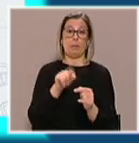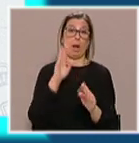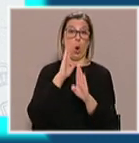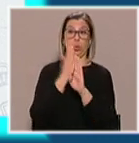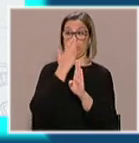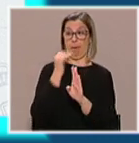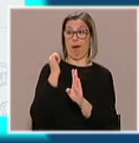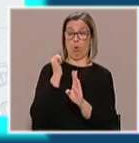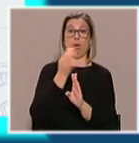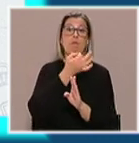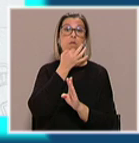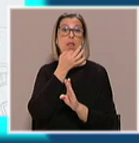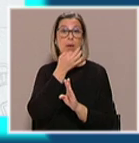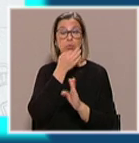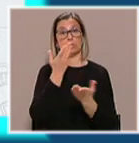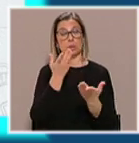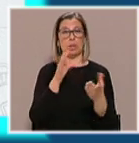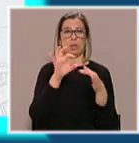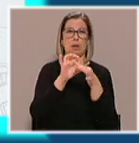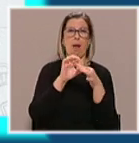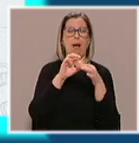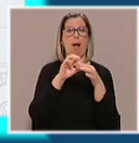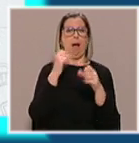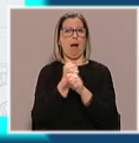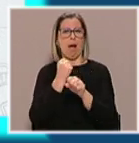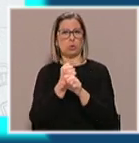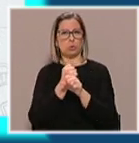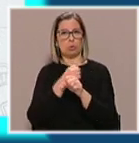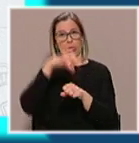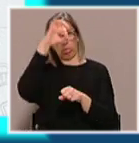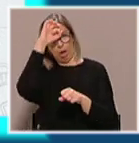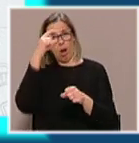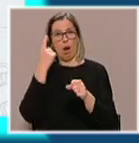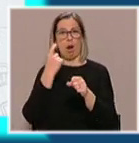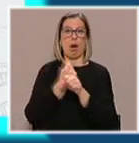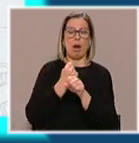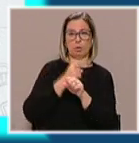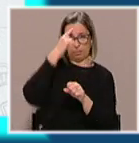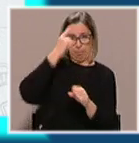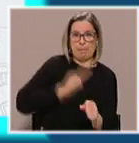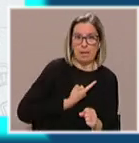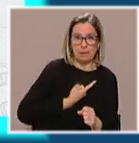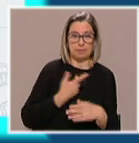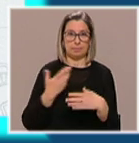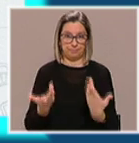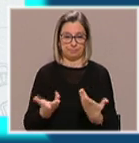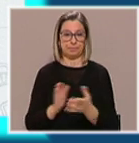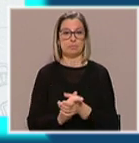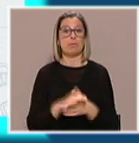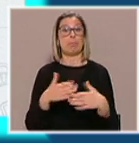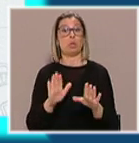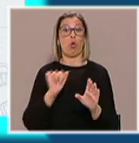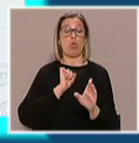à diferença entre atos voluntários e atos reflexos. Pois bem, mas o nosso estudo do sistema nervoso